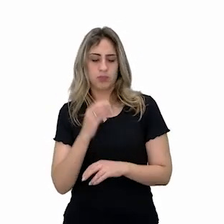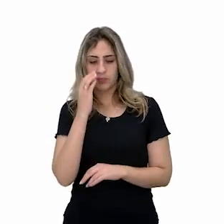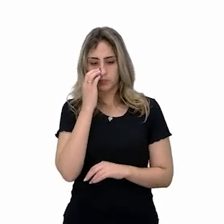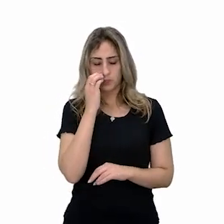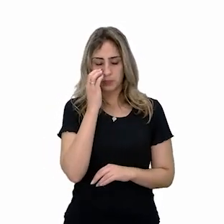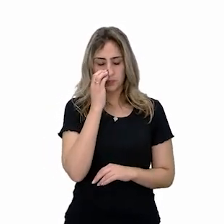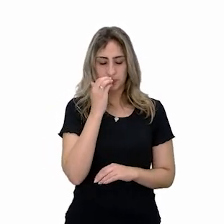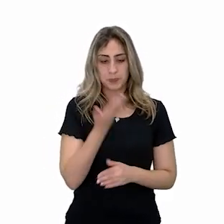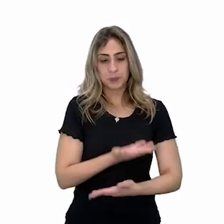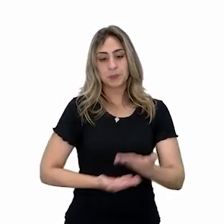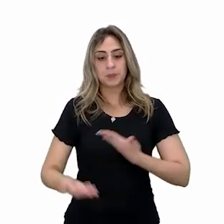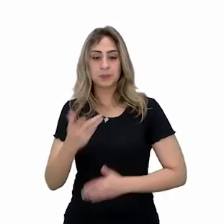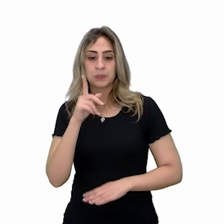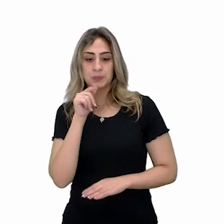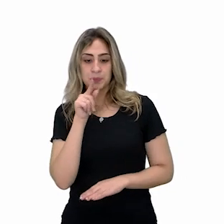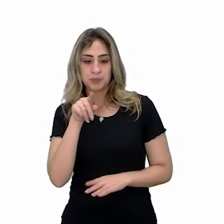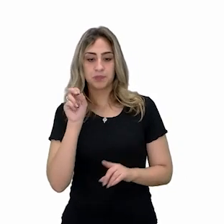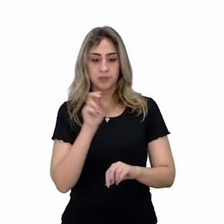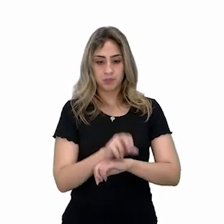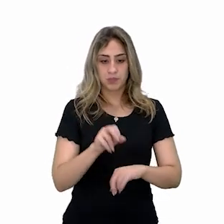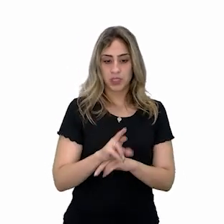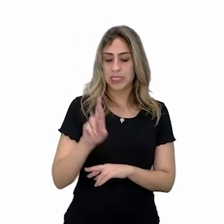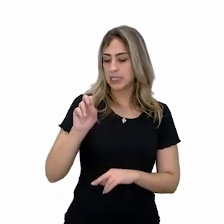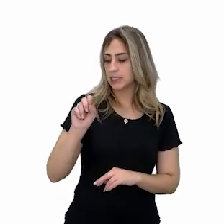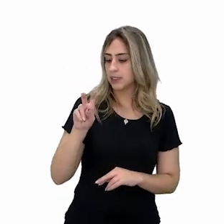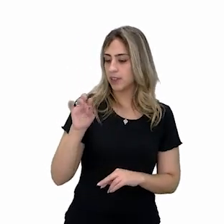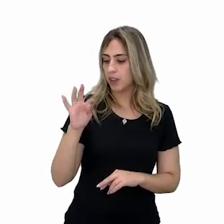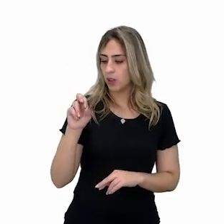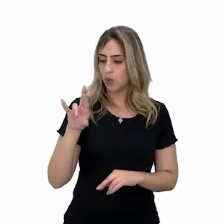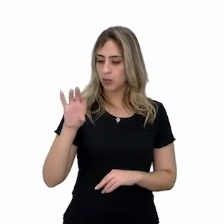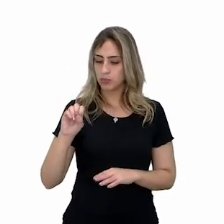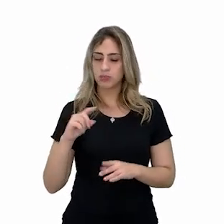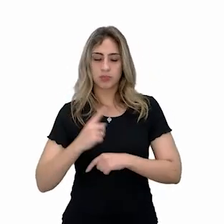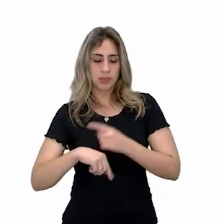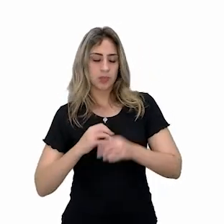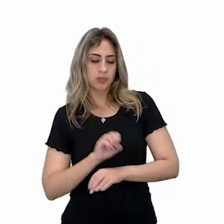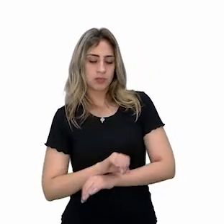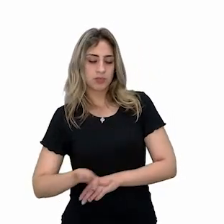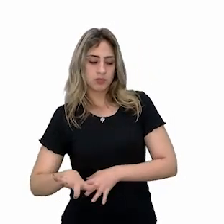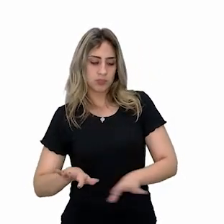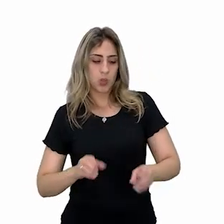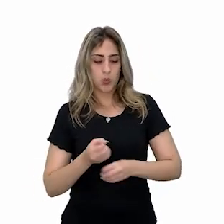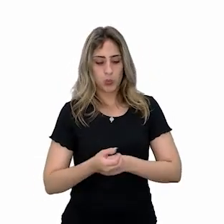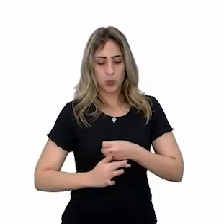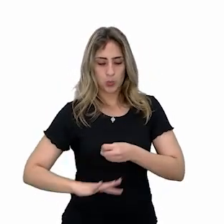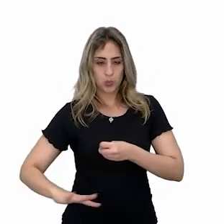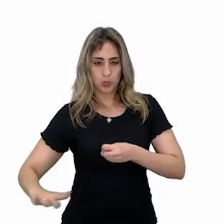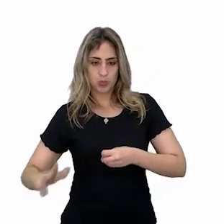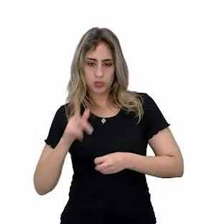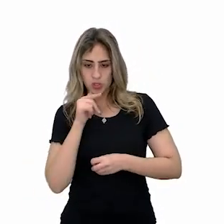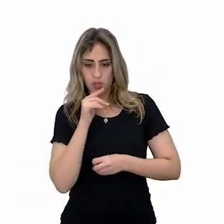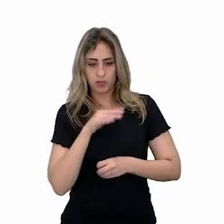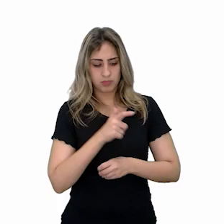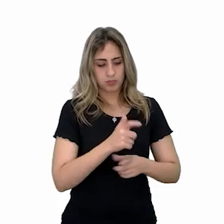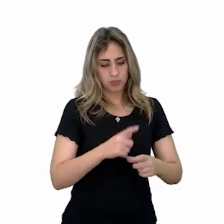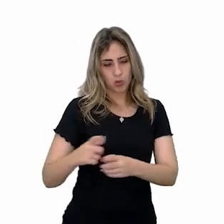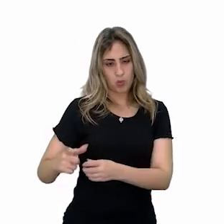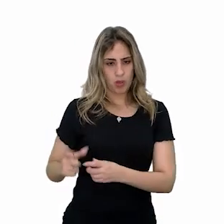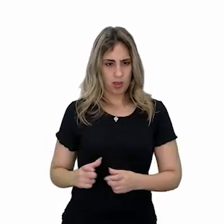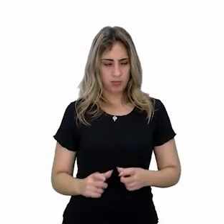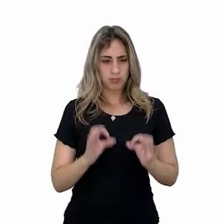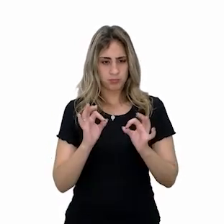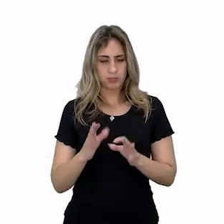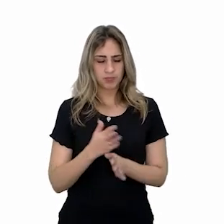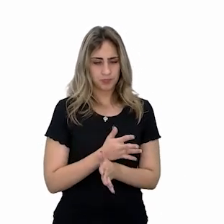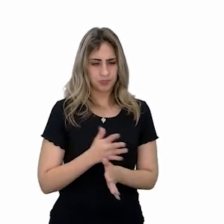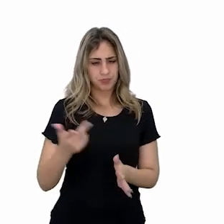de tratamento de água, esta é armazenada em reservatórios e depois destinada para os centros de distribuição nos bairros. Bom, a partir desse